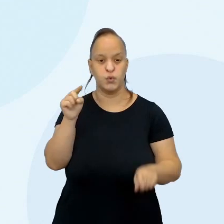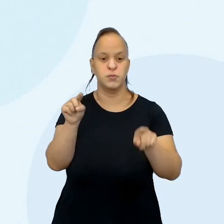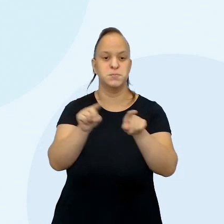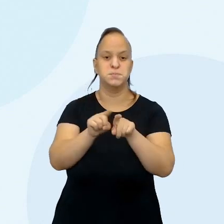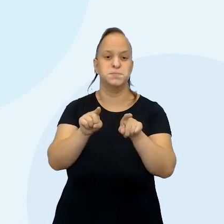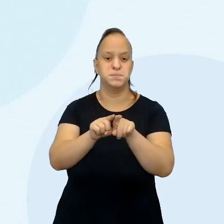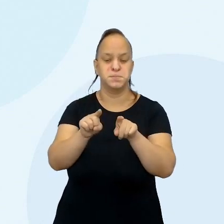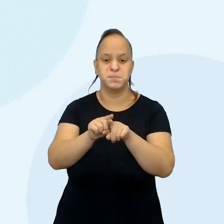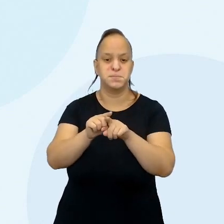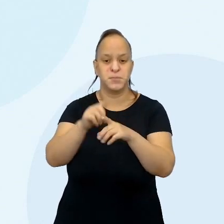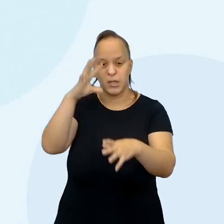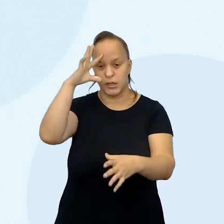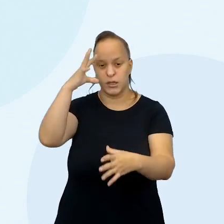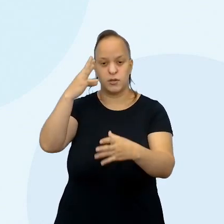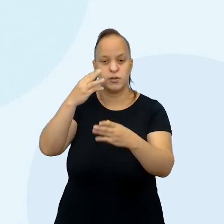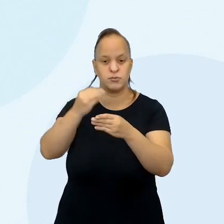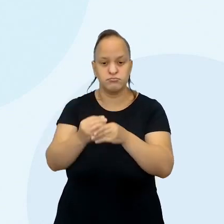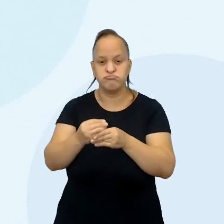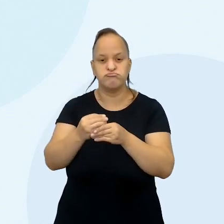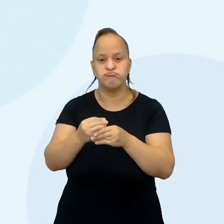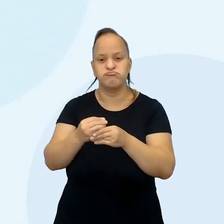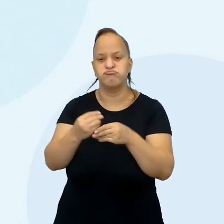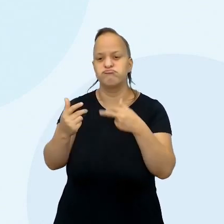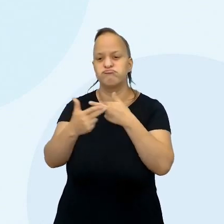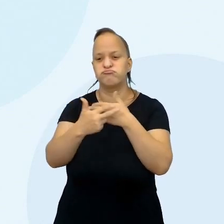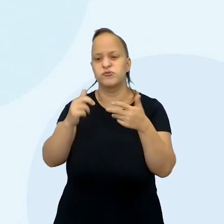componentes curriculares da unidade UC1.